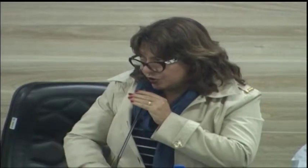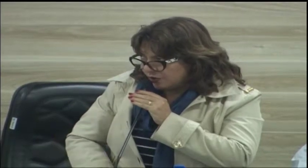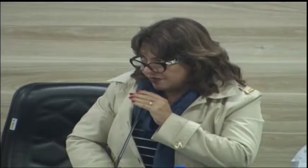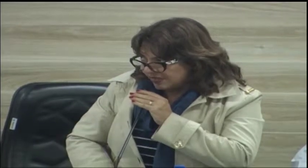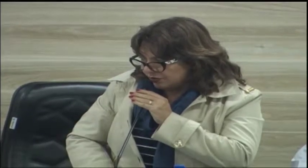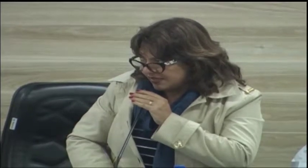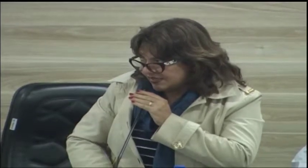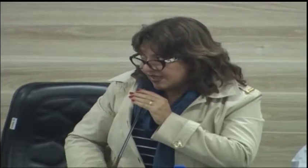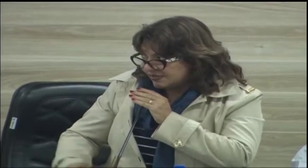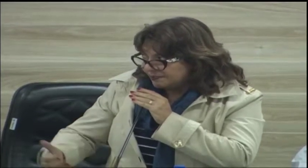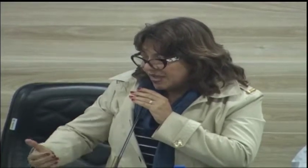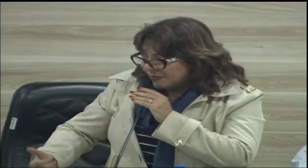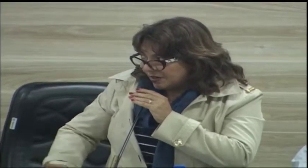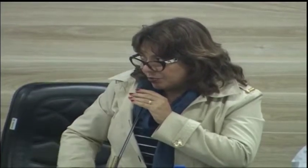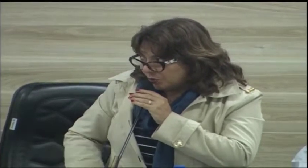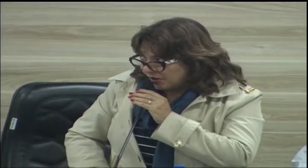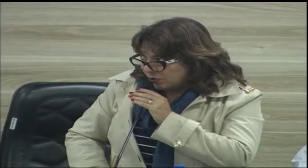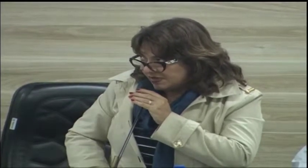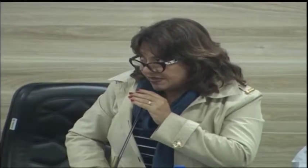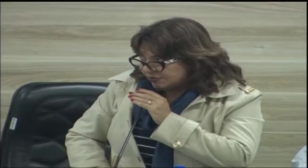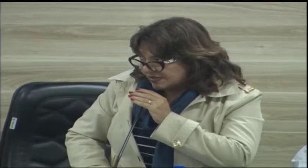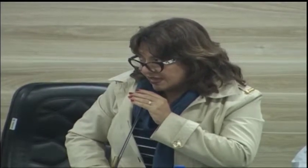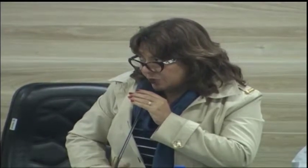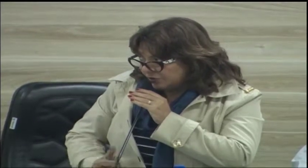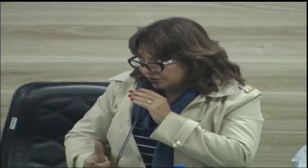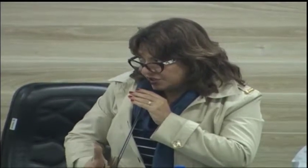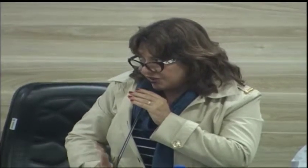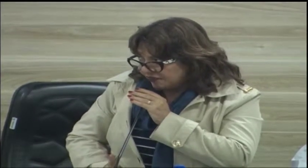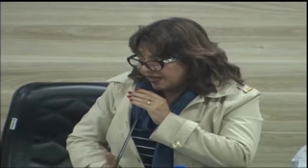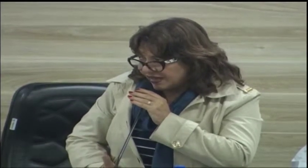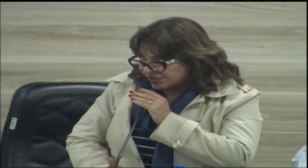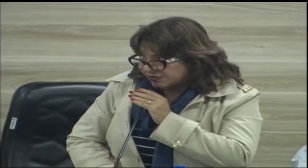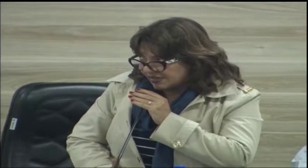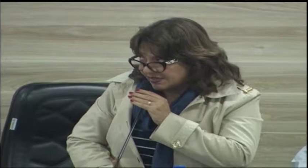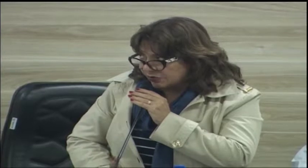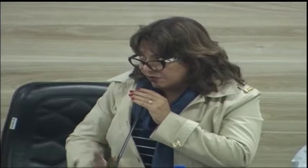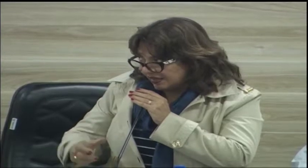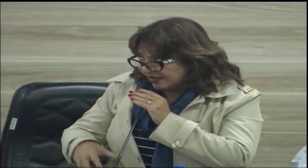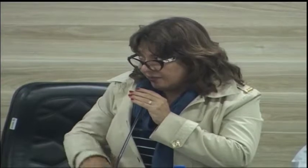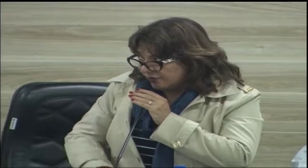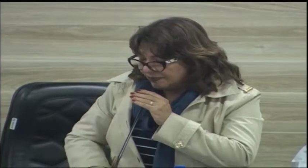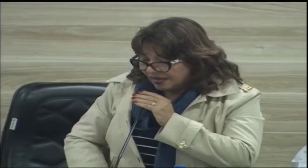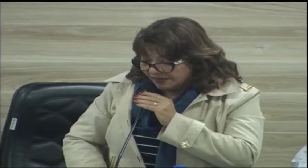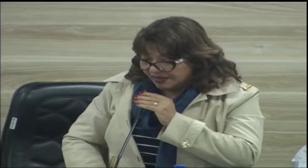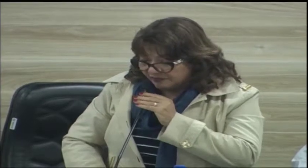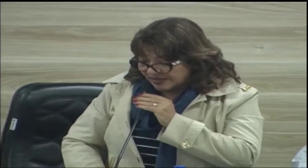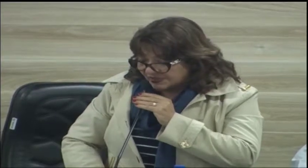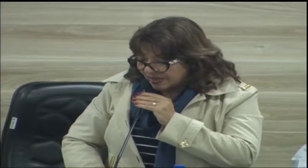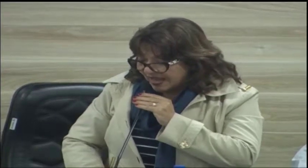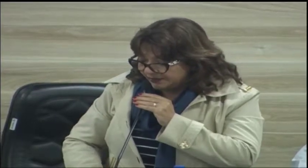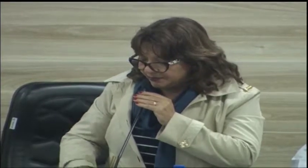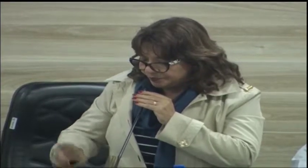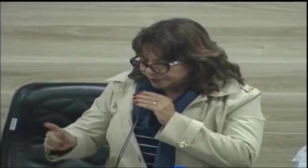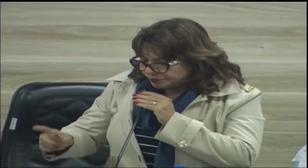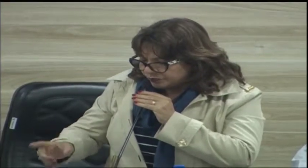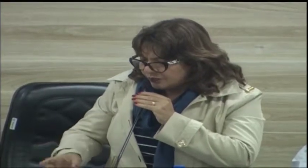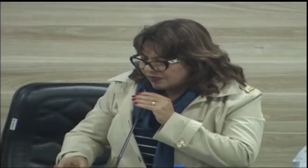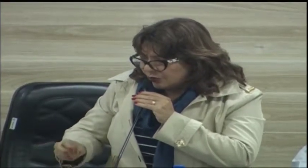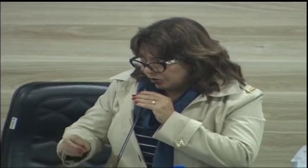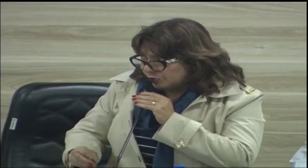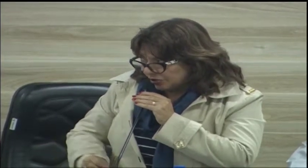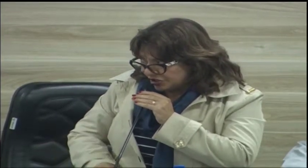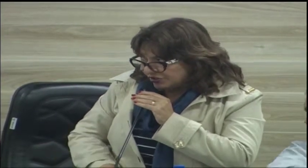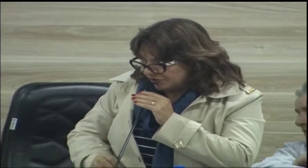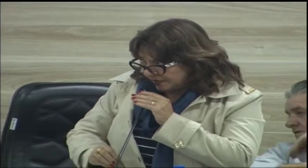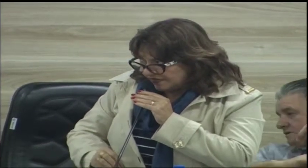questão dos jovens e adolescentes, para a própria Comissão da Saúde, quando a gente vê que a questão da saúde mental, né, faz parte.